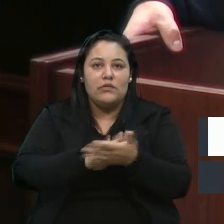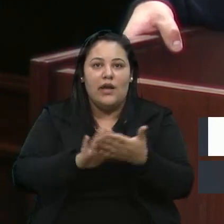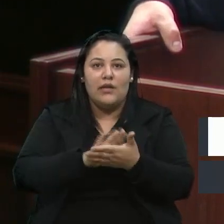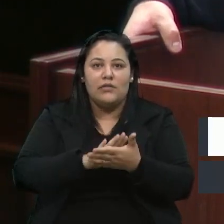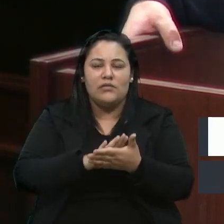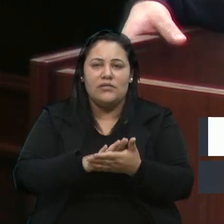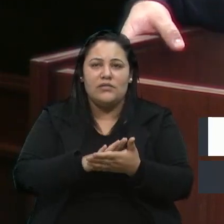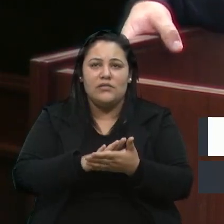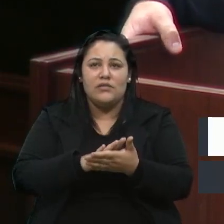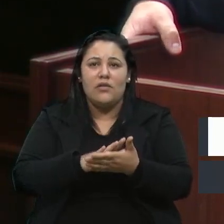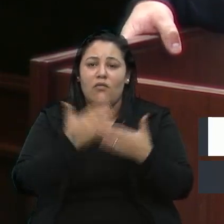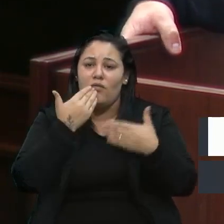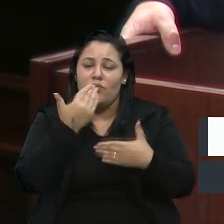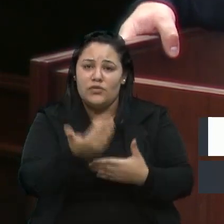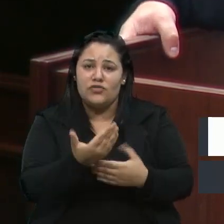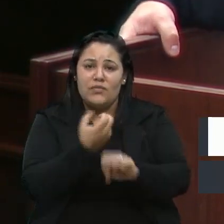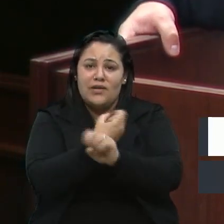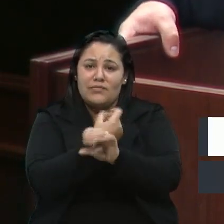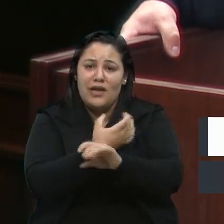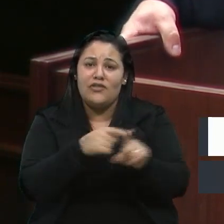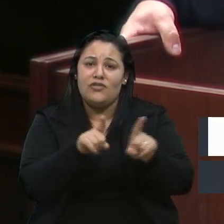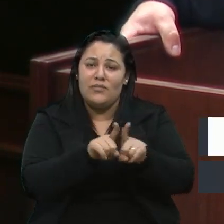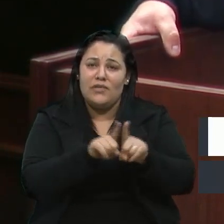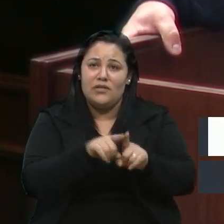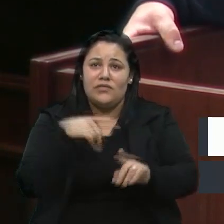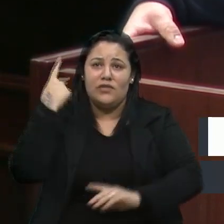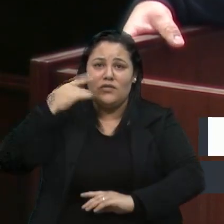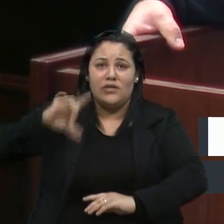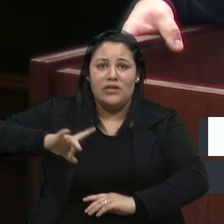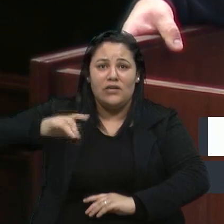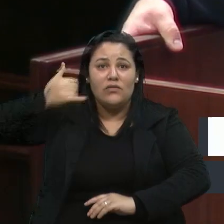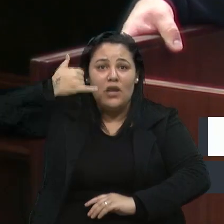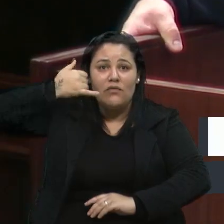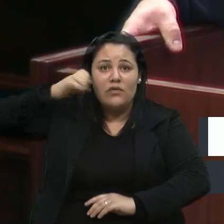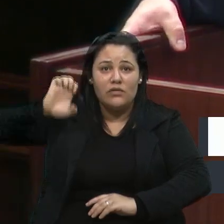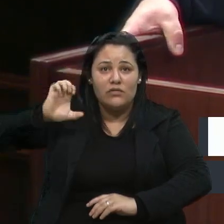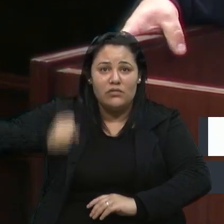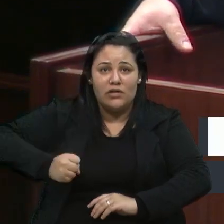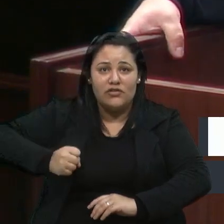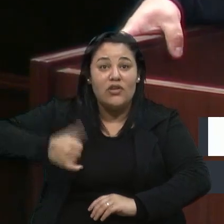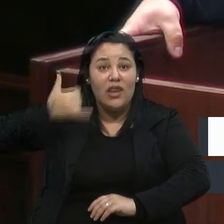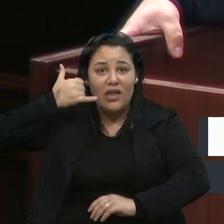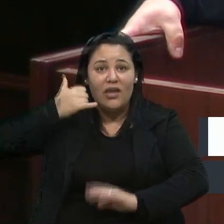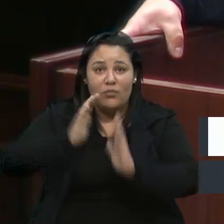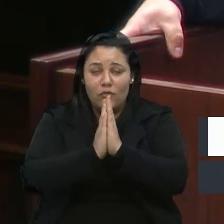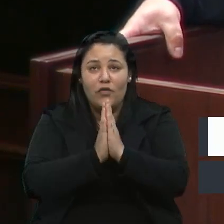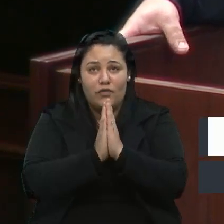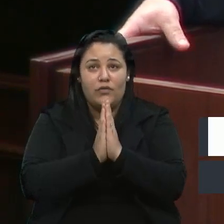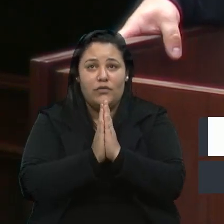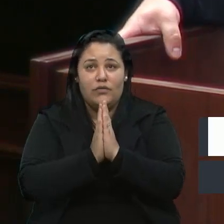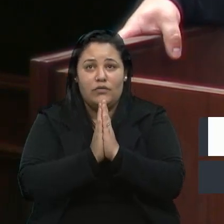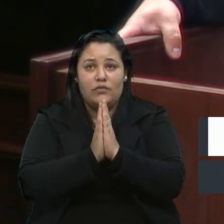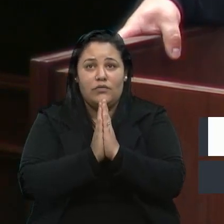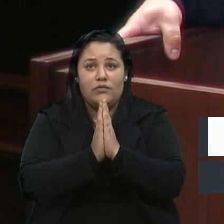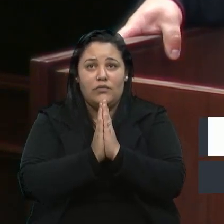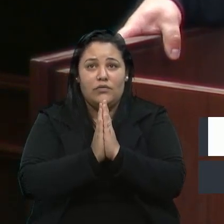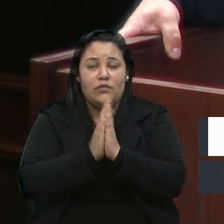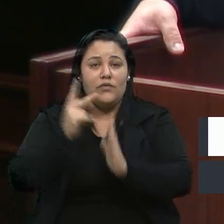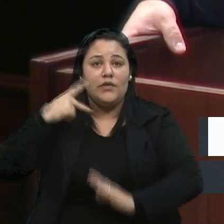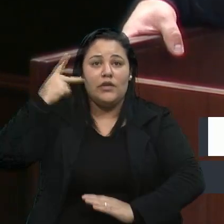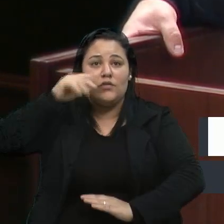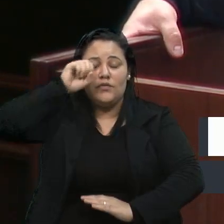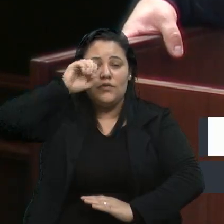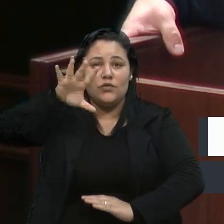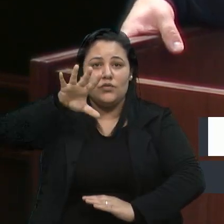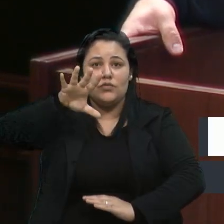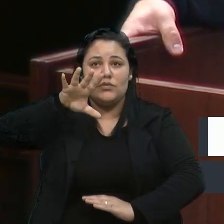aos vereadores do PSDB, que tem o telefone do Leite, por favor, liguem para ele. Vereador Fiuza também, do Republicanos, aí que está no